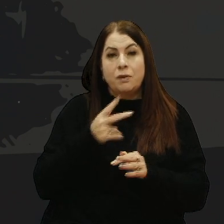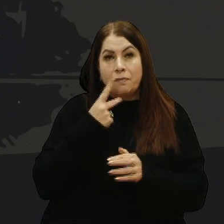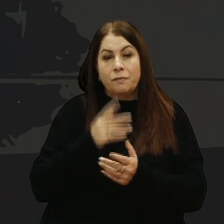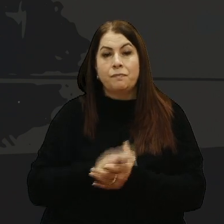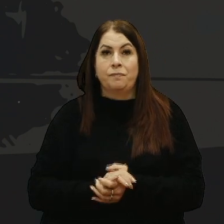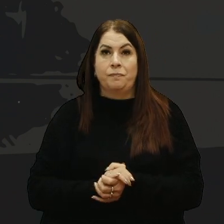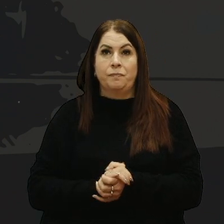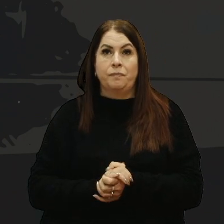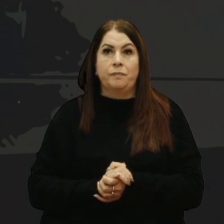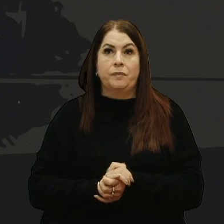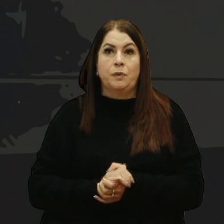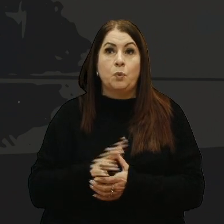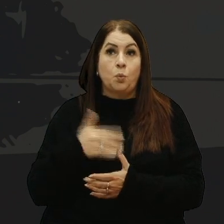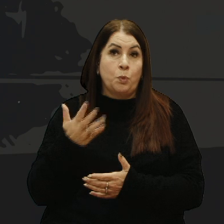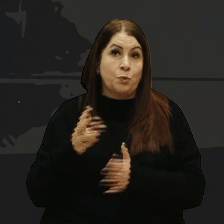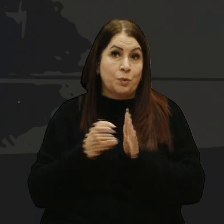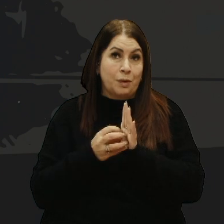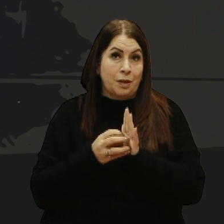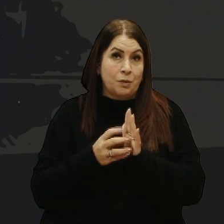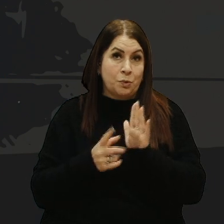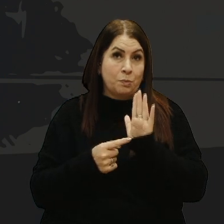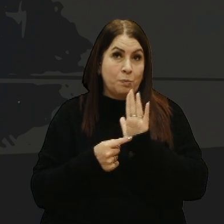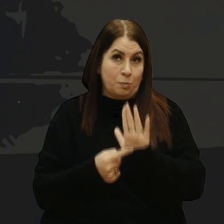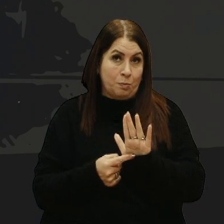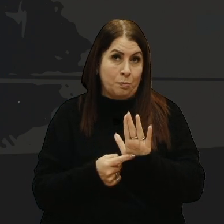que, quando os dados